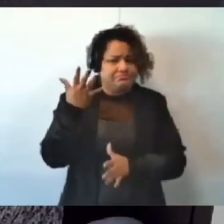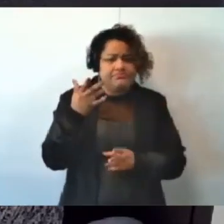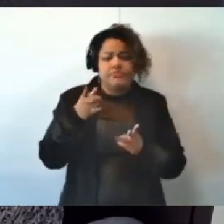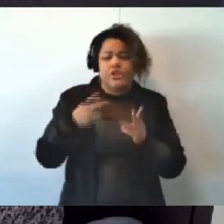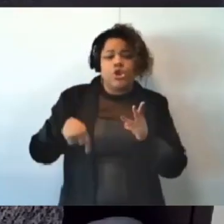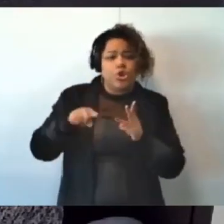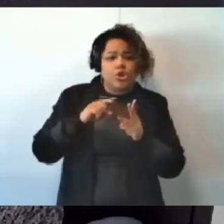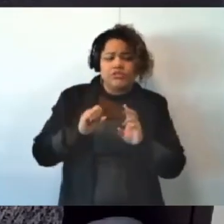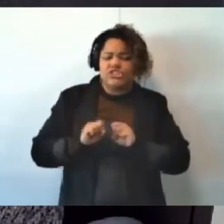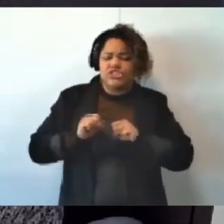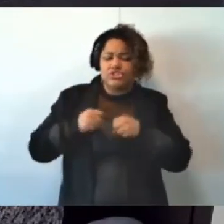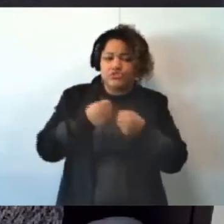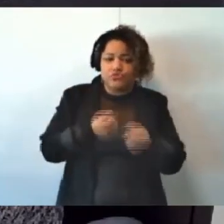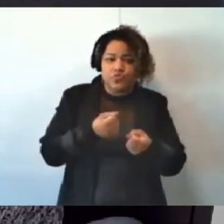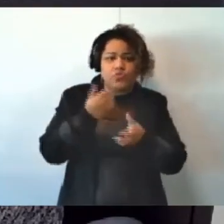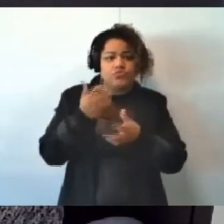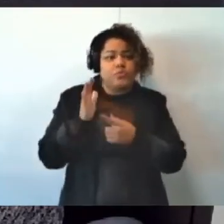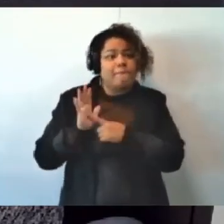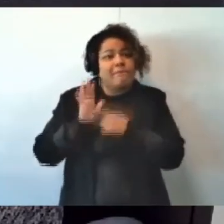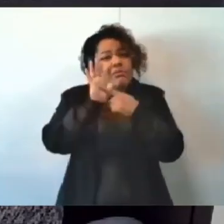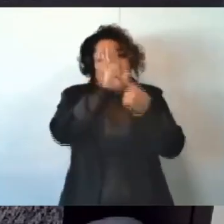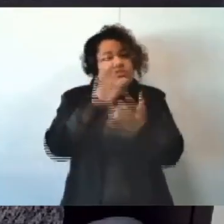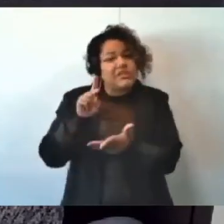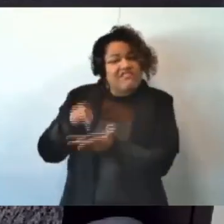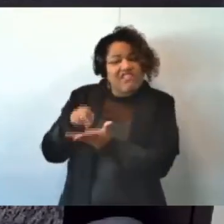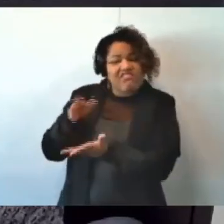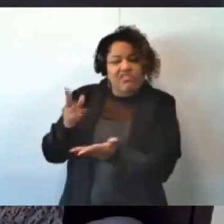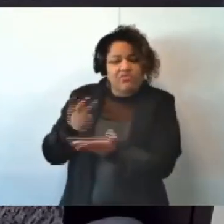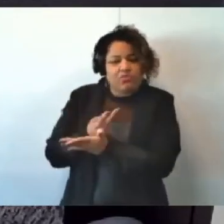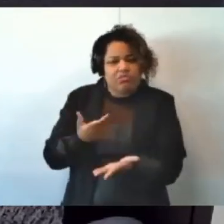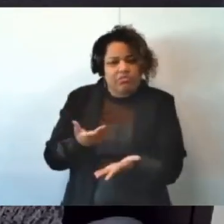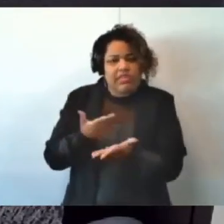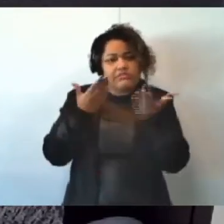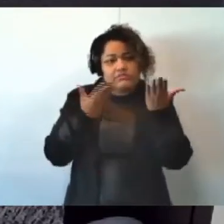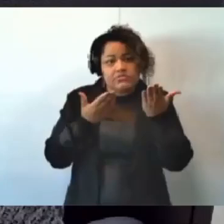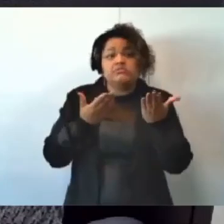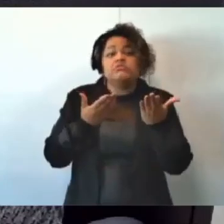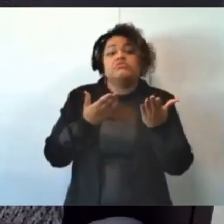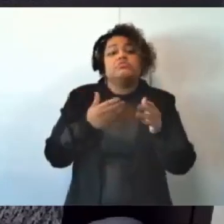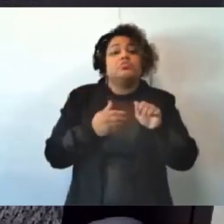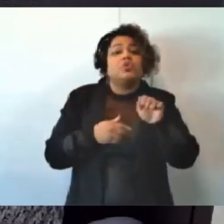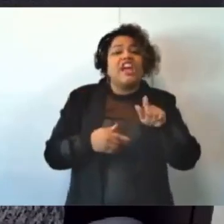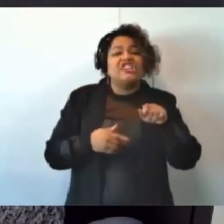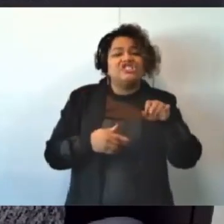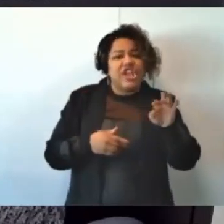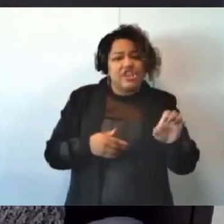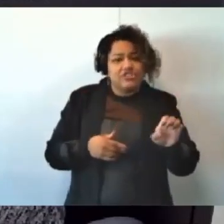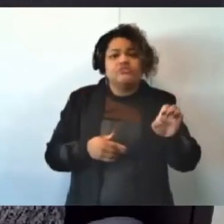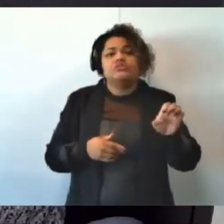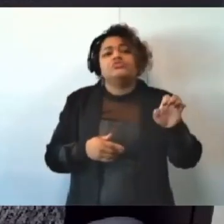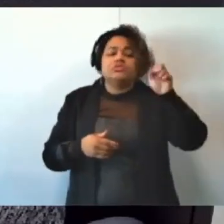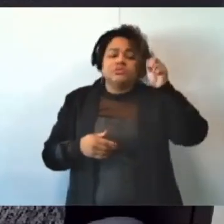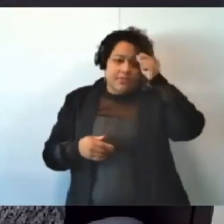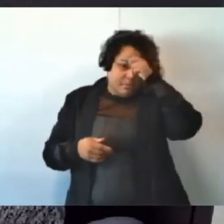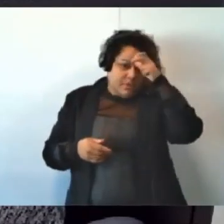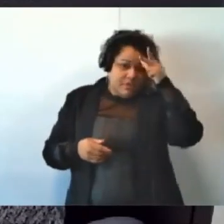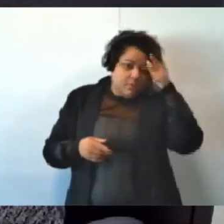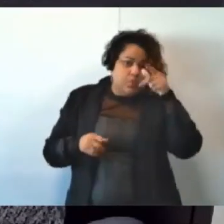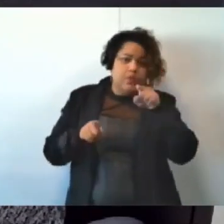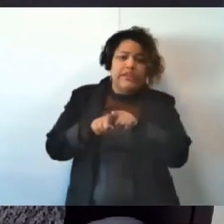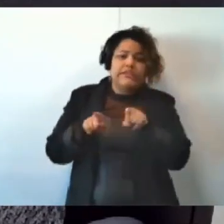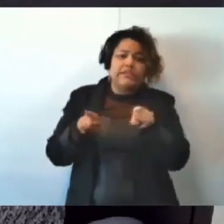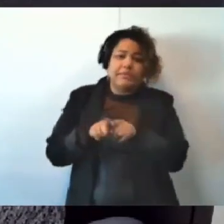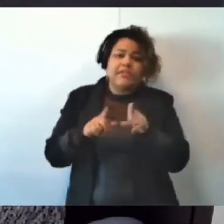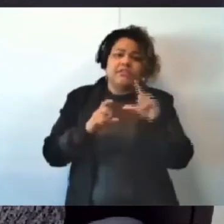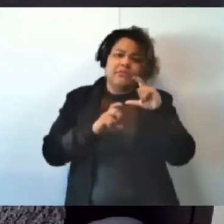colocar a realidade que acontece no bairro para os agentes, tanto da prefeitura quanto para os agentes de trânsito.